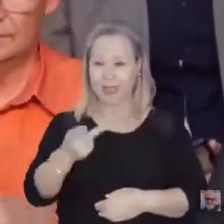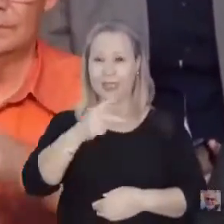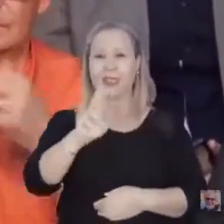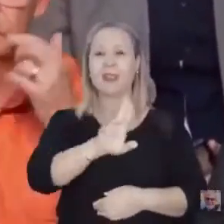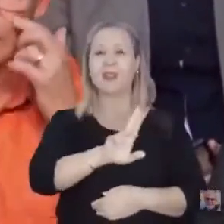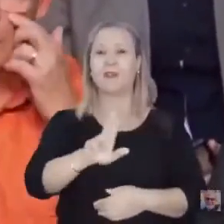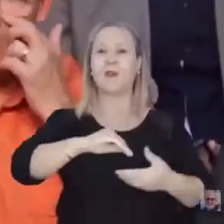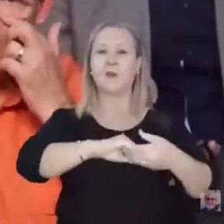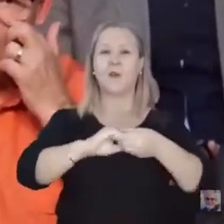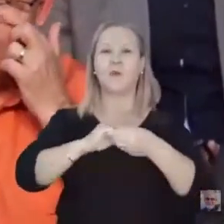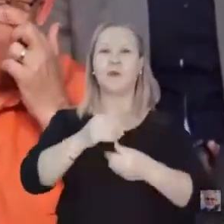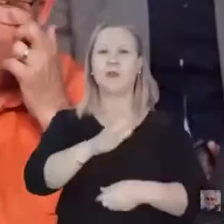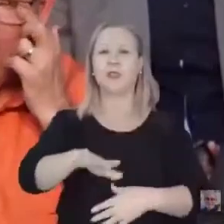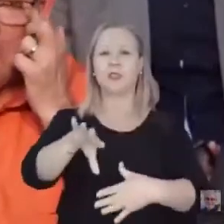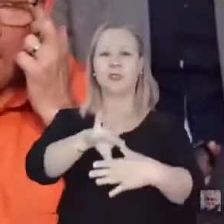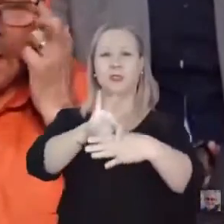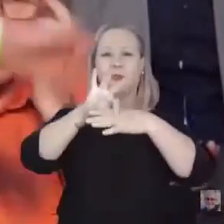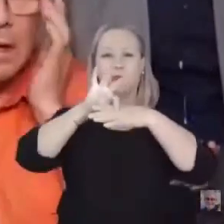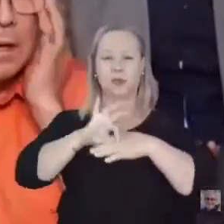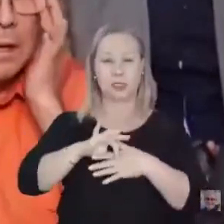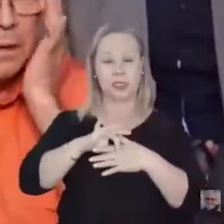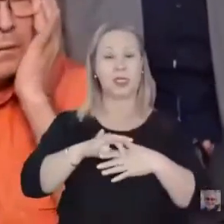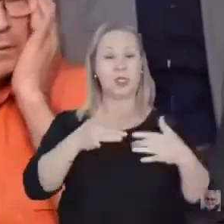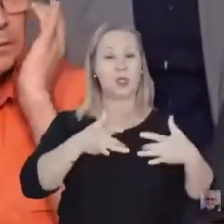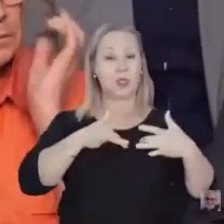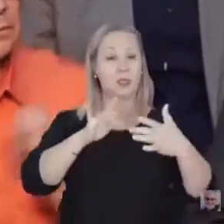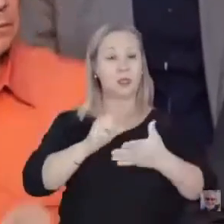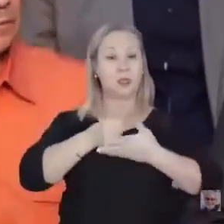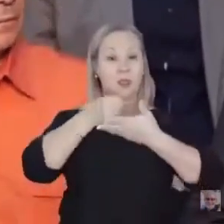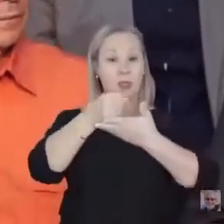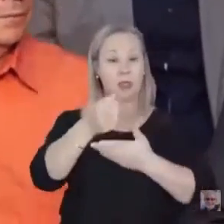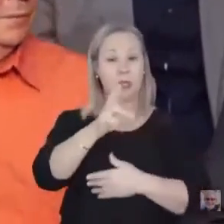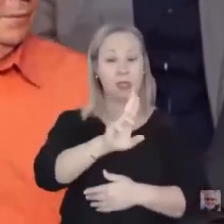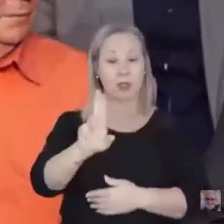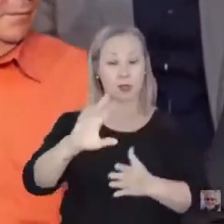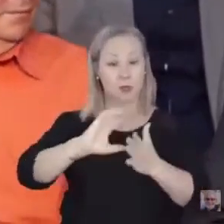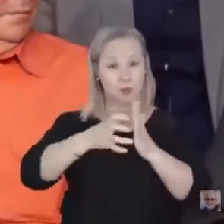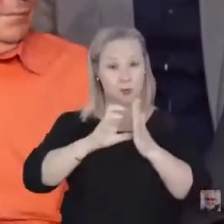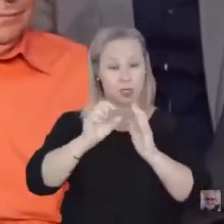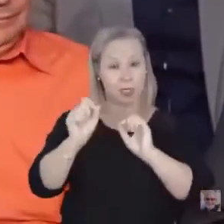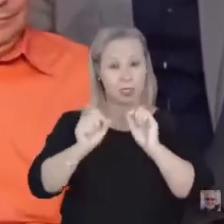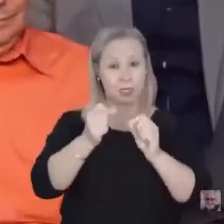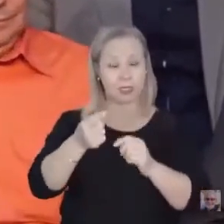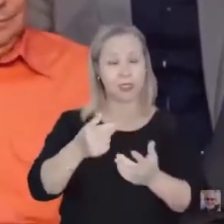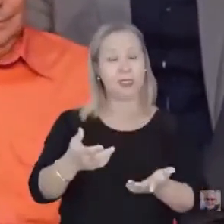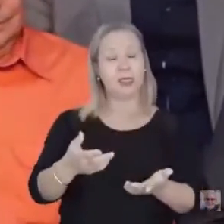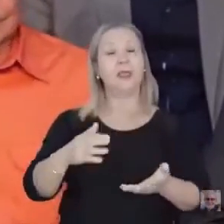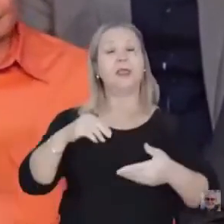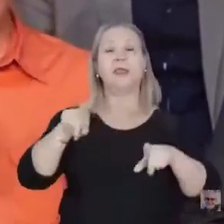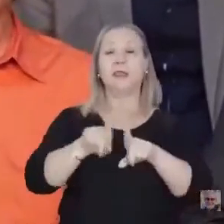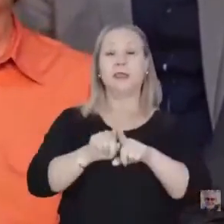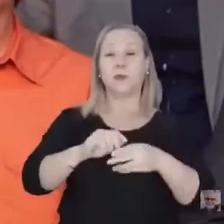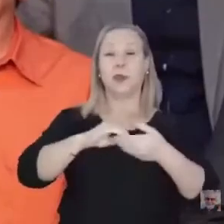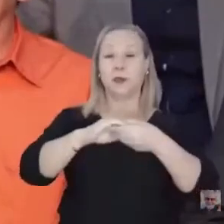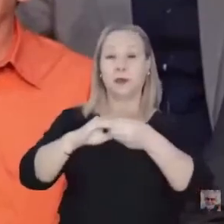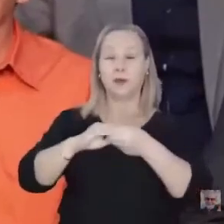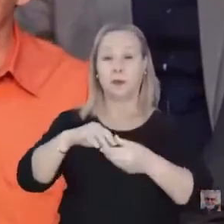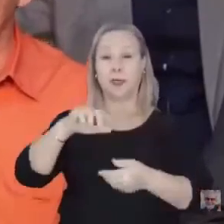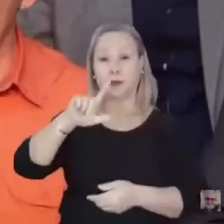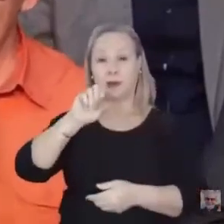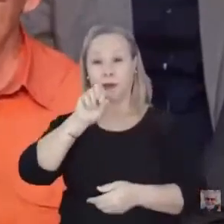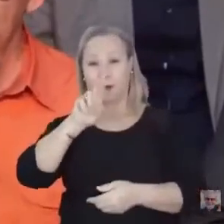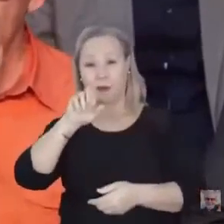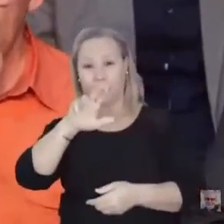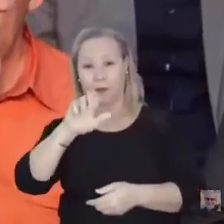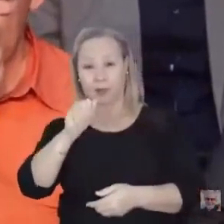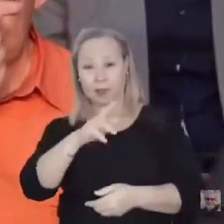os dirigentes de solidariedade. Em nome da Lorene, eu cumprimento todas as mulheres. Cumprimentar também nosso ex-governador